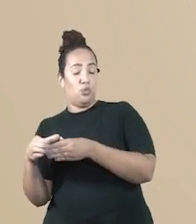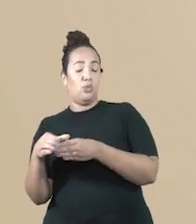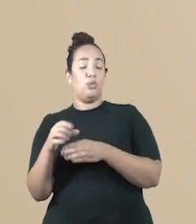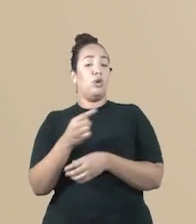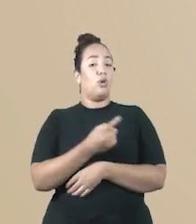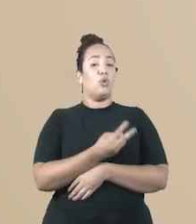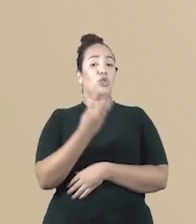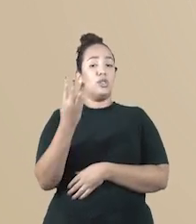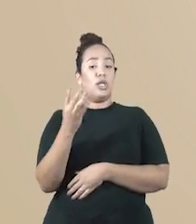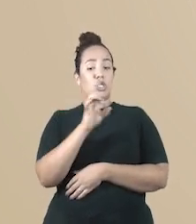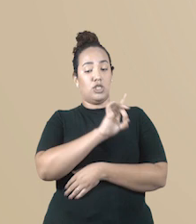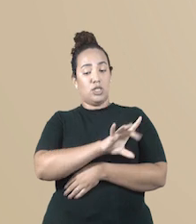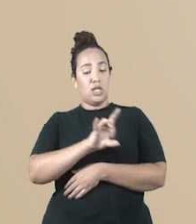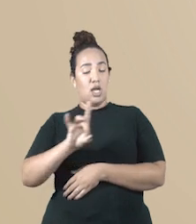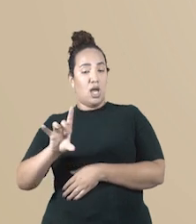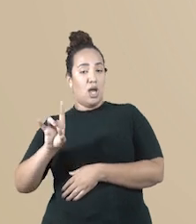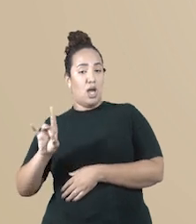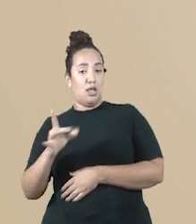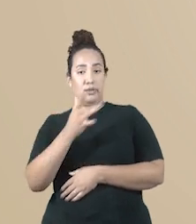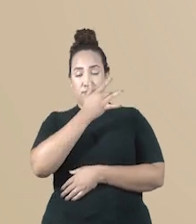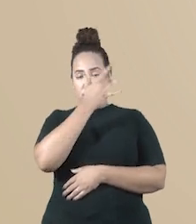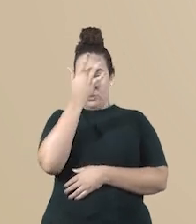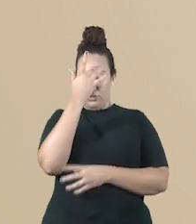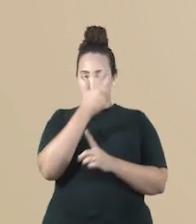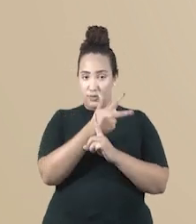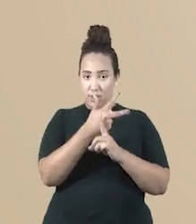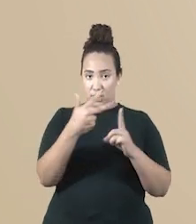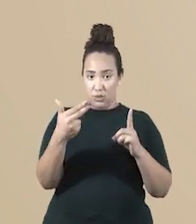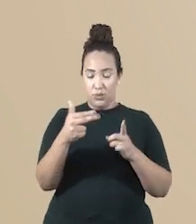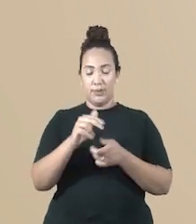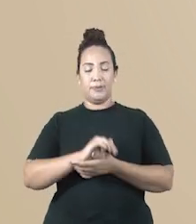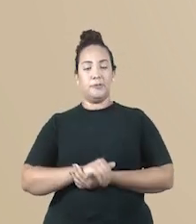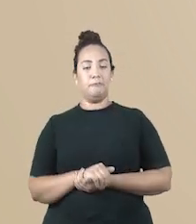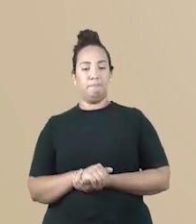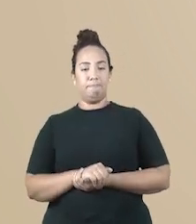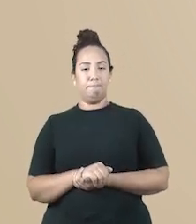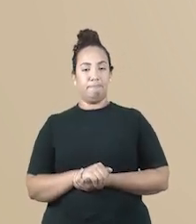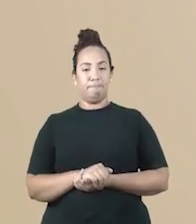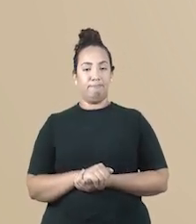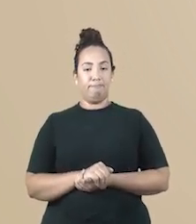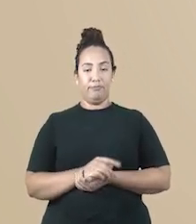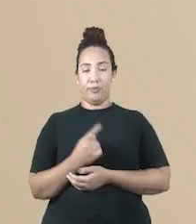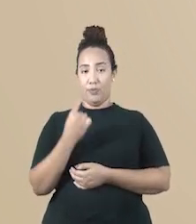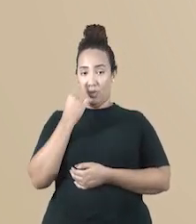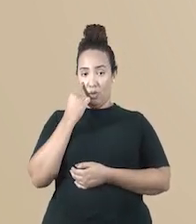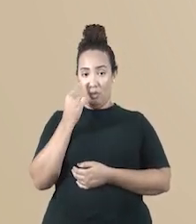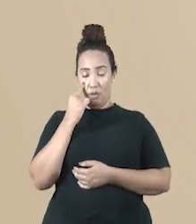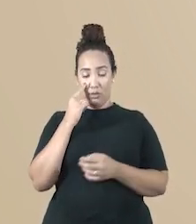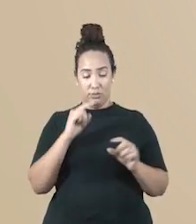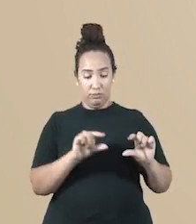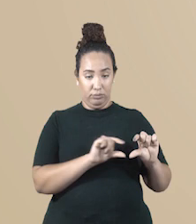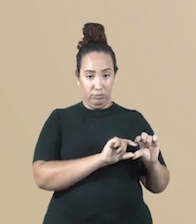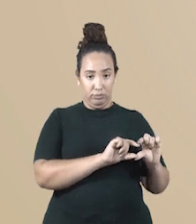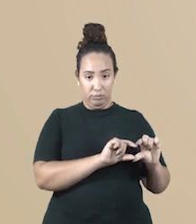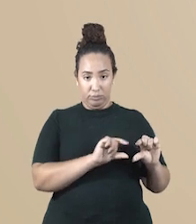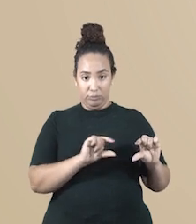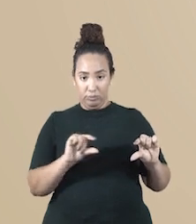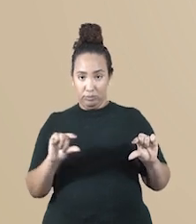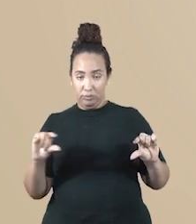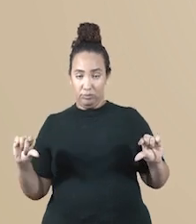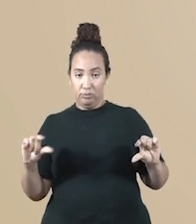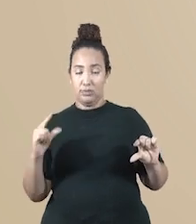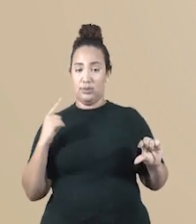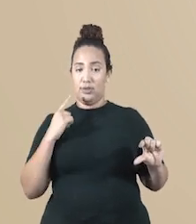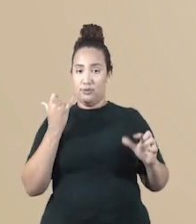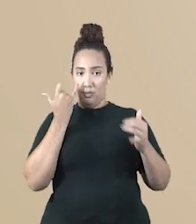a quantidade de vezes em que cada uma delas venceram as Copas. Observe que aqui na linha de baixo